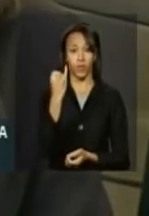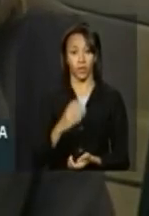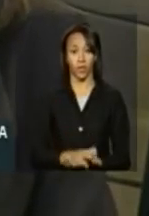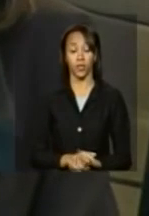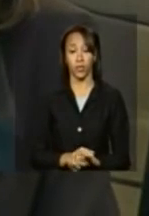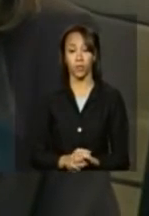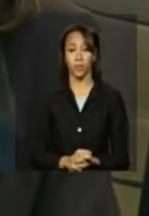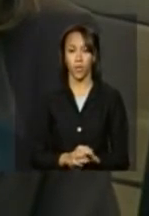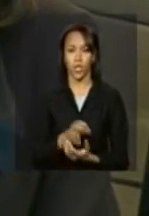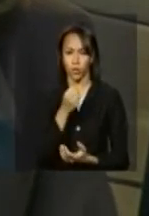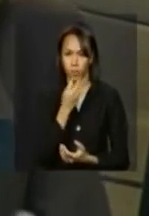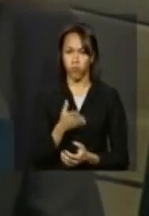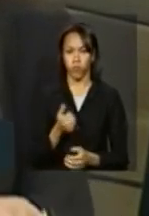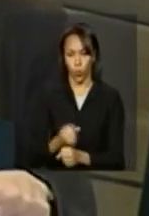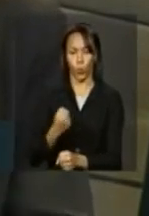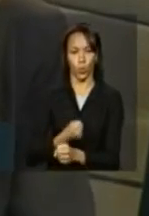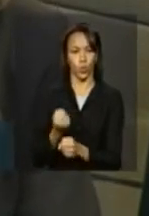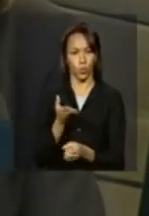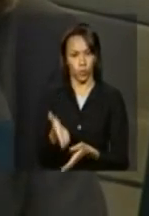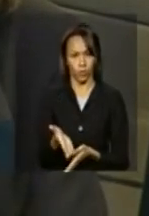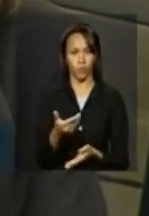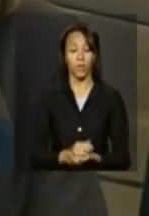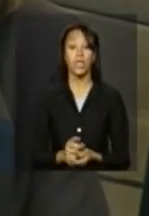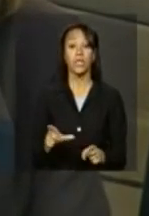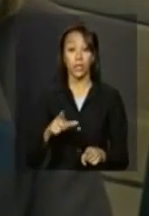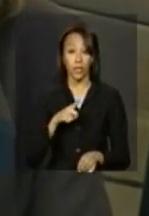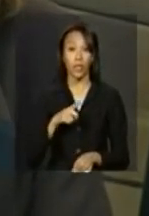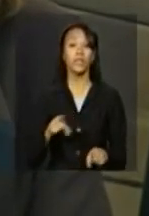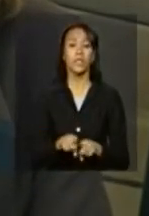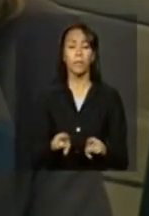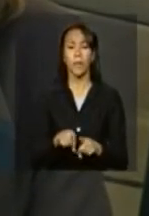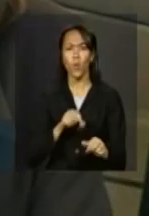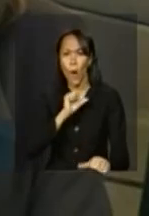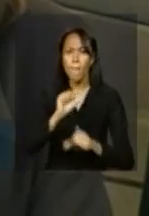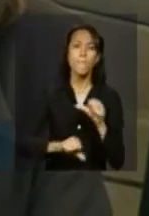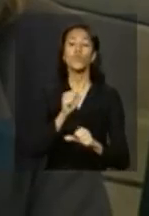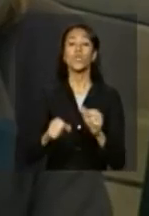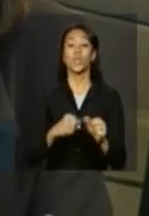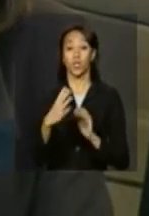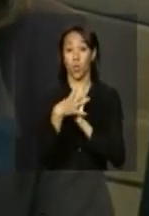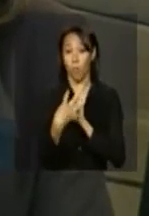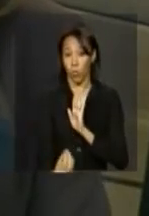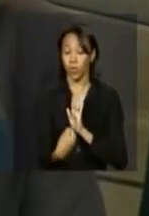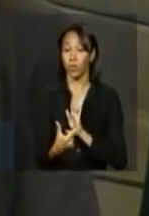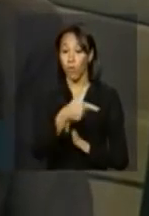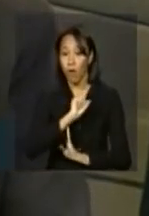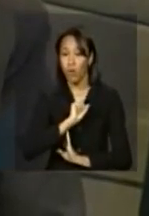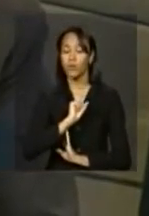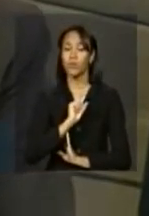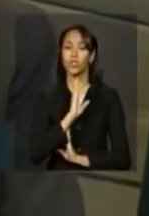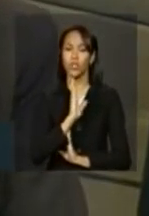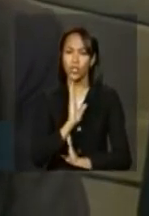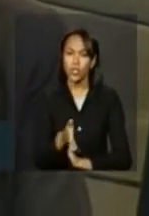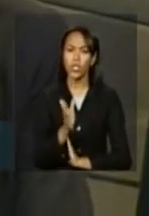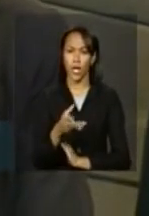que conduziu essa obra, mas tem a ver também com a mudança do modelo regulatório que foi conduzido pela